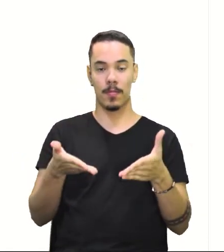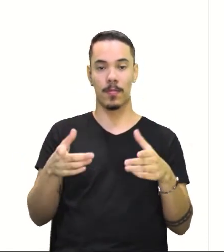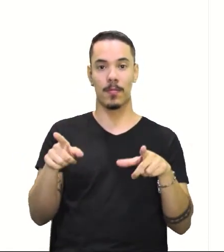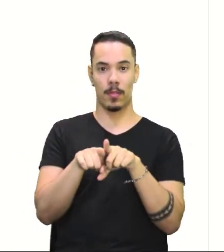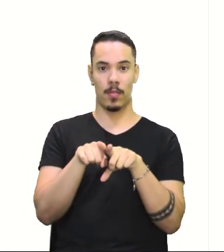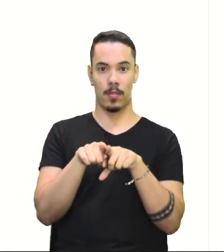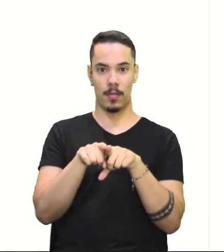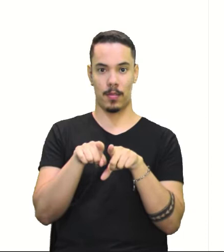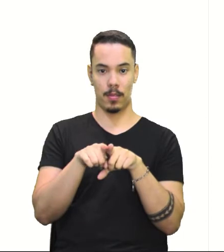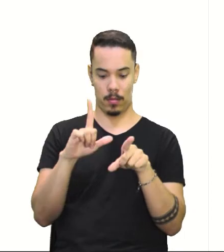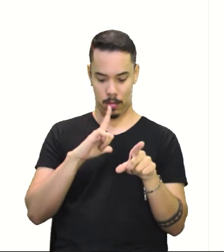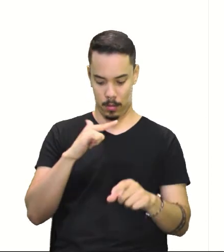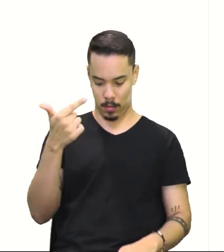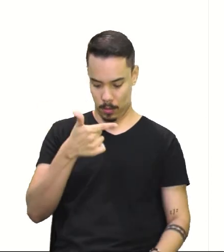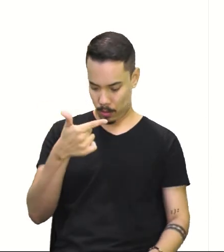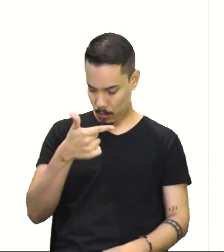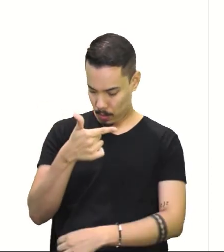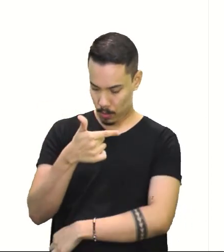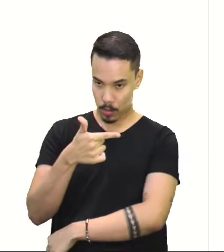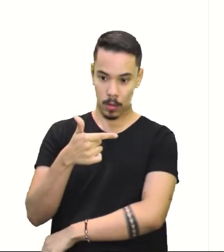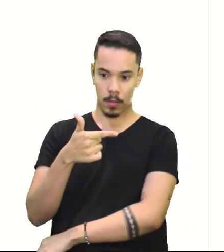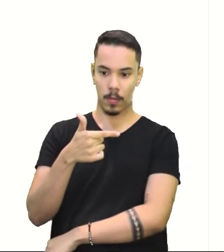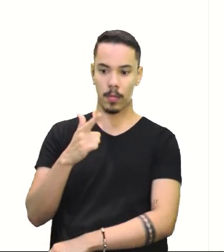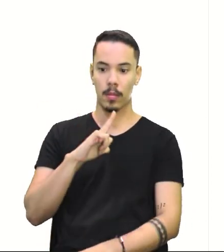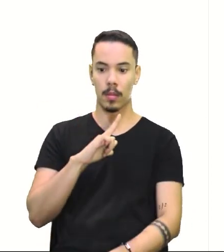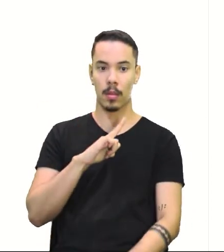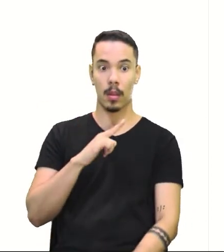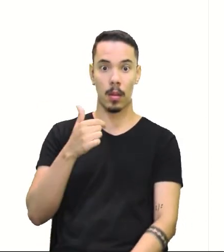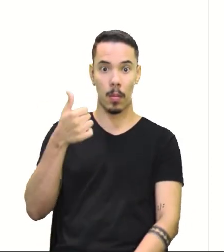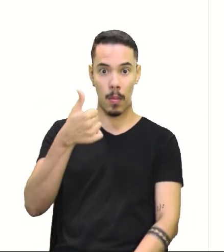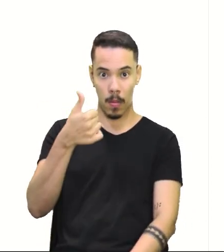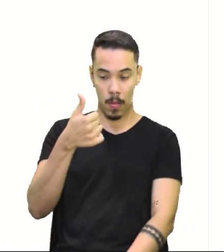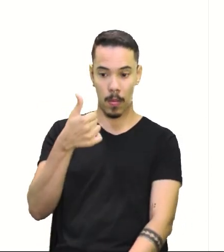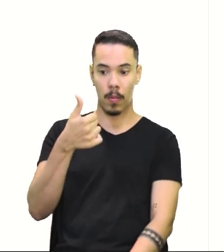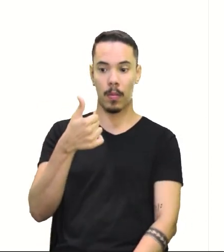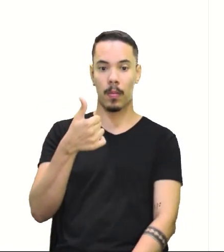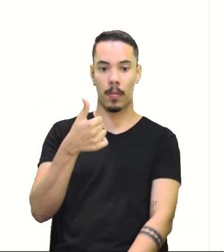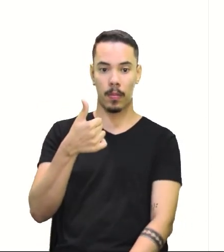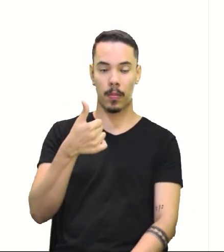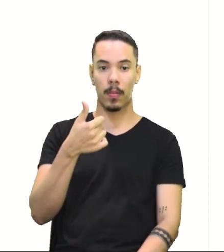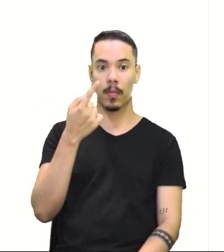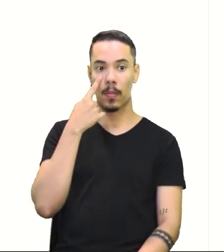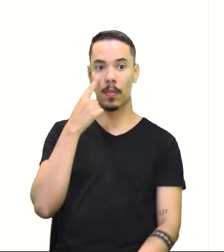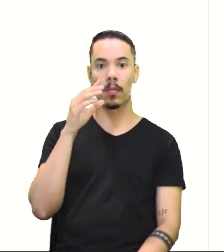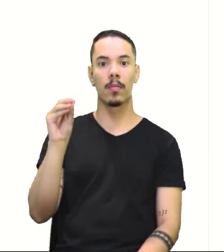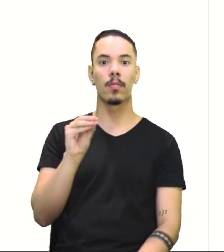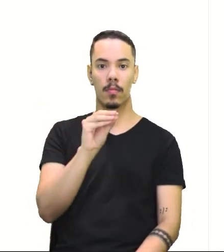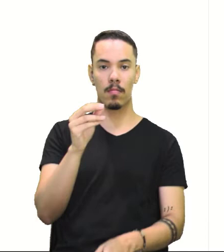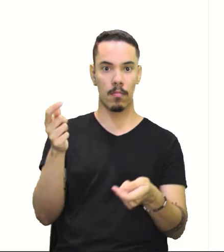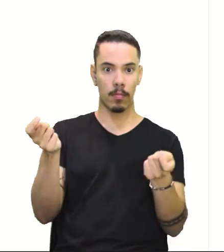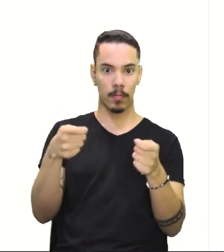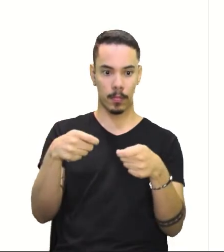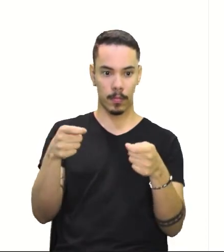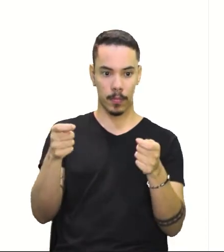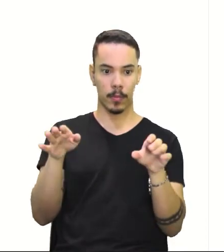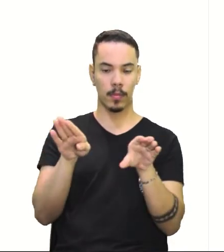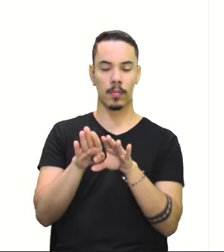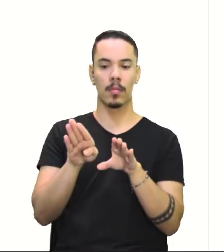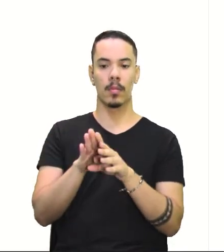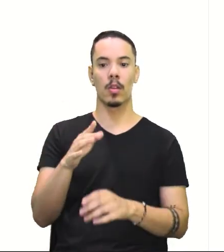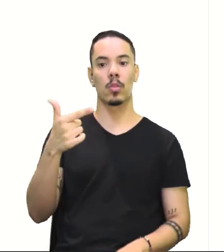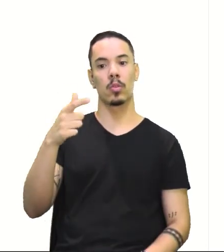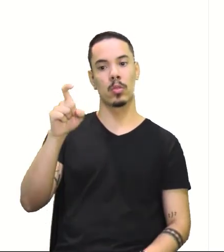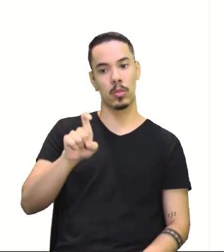de segundo grau. Então nós temos aqui o primeiro, né? Então, deixa eu chegar eu não sei se vai dar aqui. Aqui em cima dá, né?